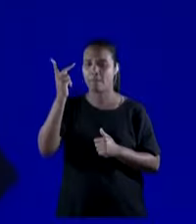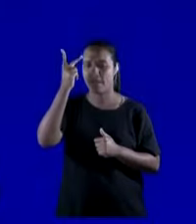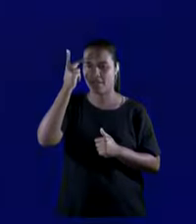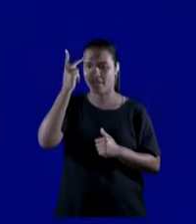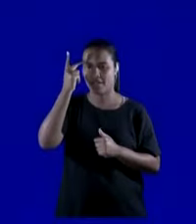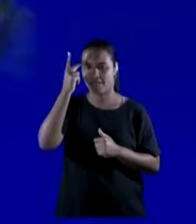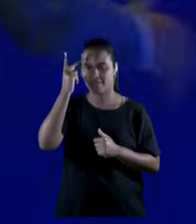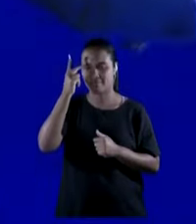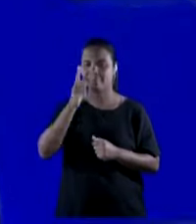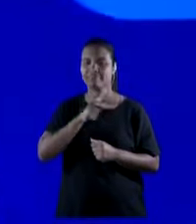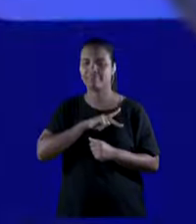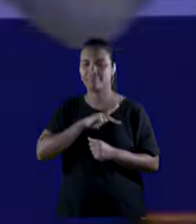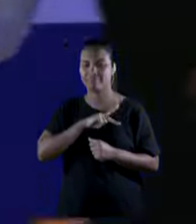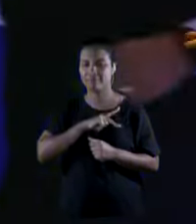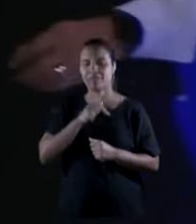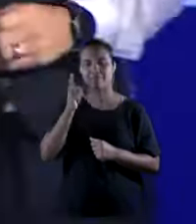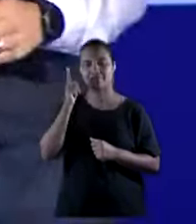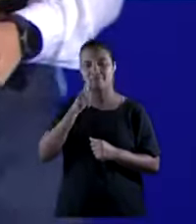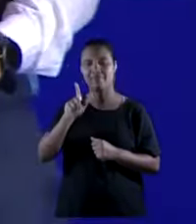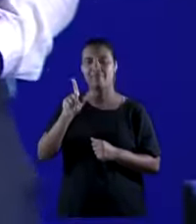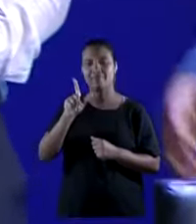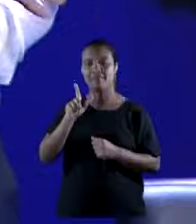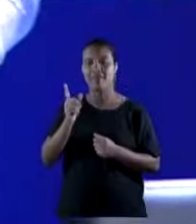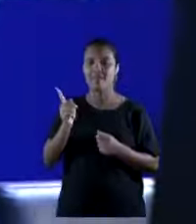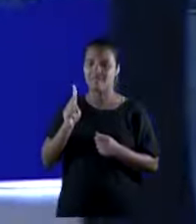ao palco daqui a pouquinho.